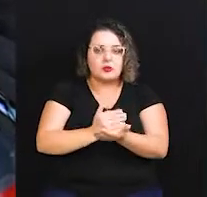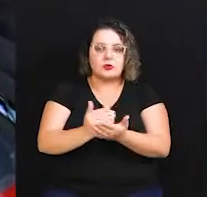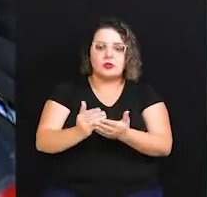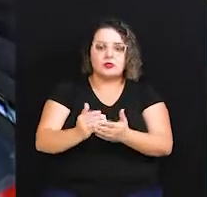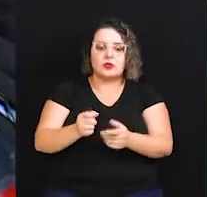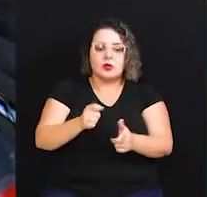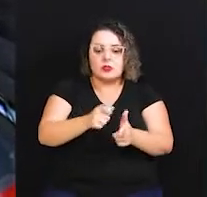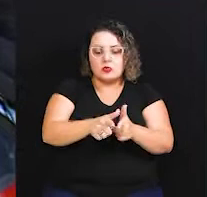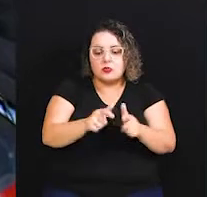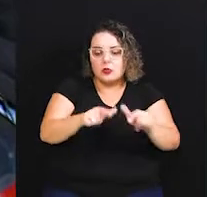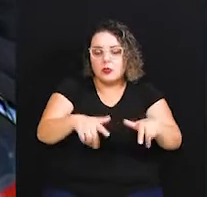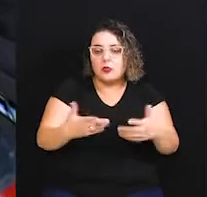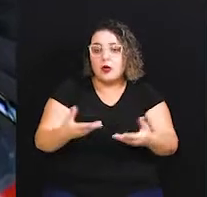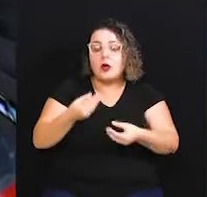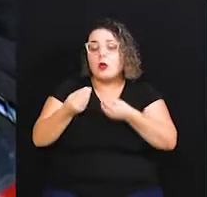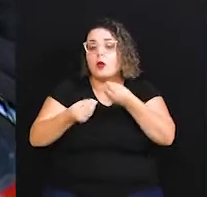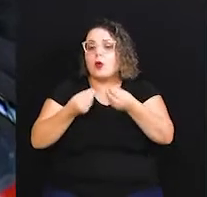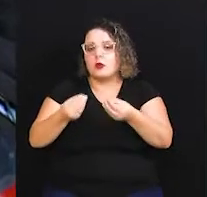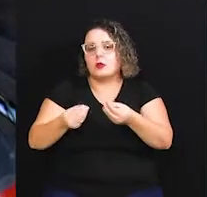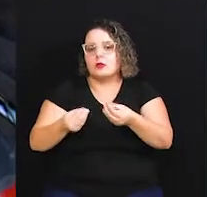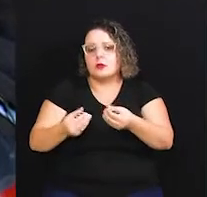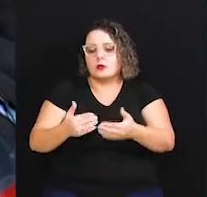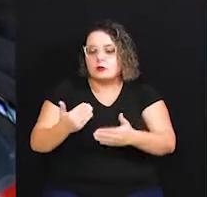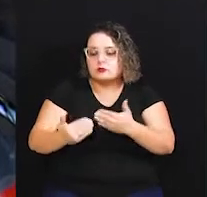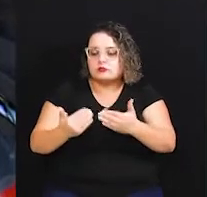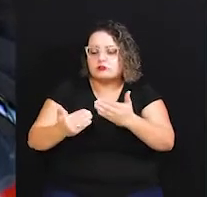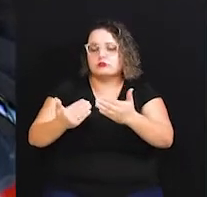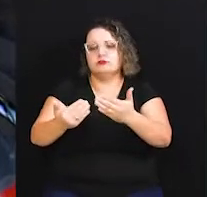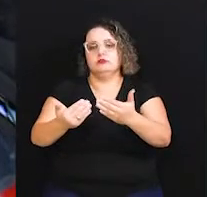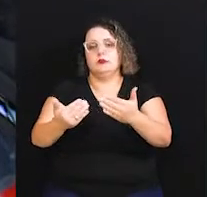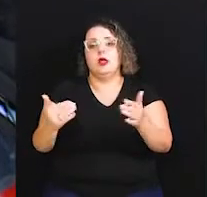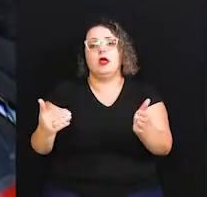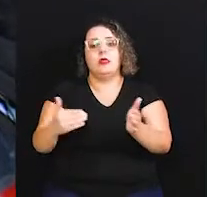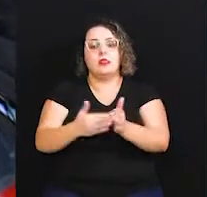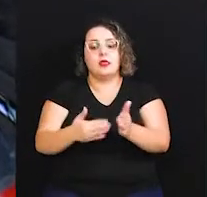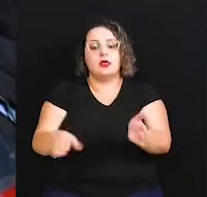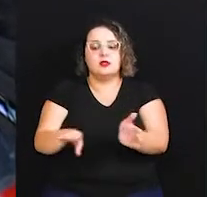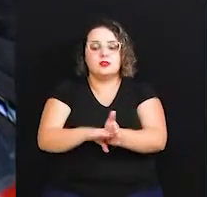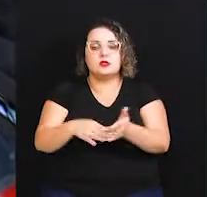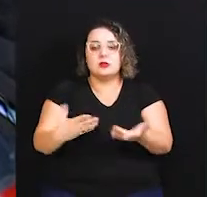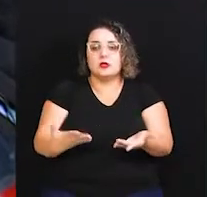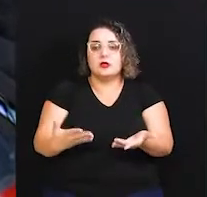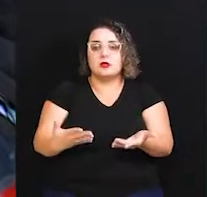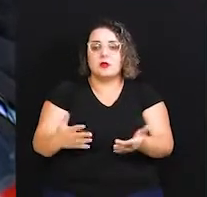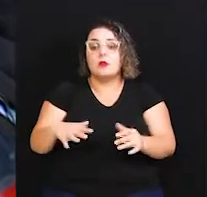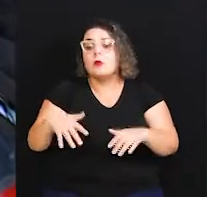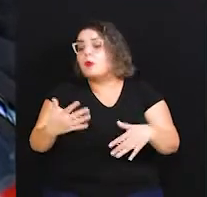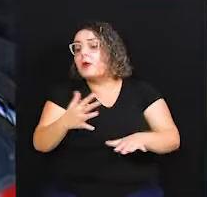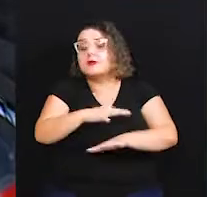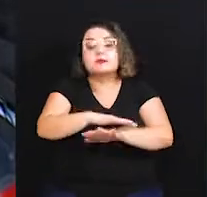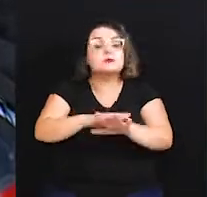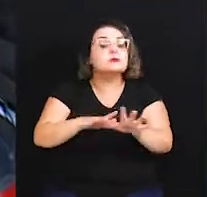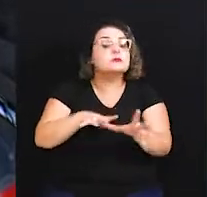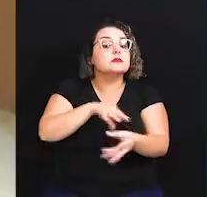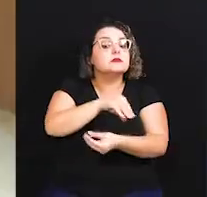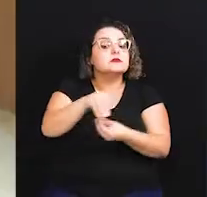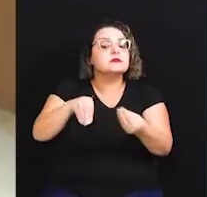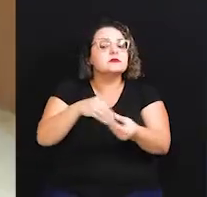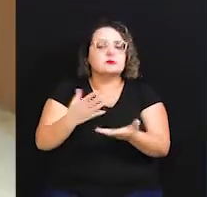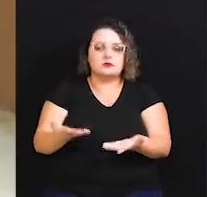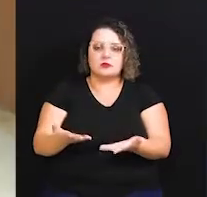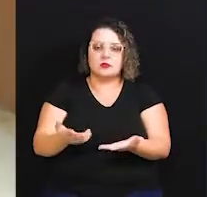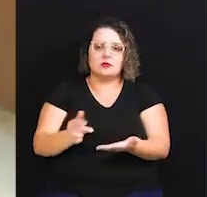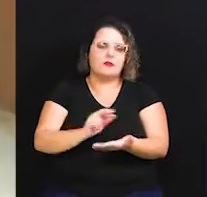alugou um espacinho. Como é que foi a construção até chegar nisso hoje? Quais mãos estiveram envolvidas para chegar aqui?